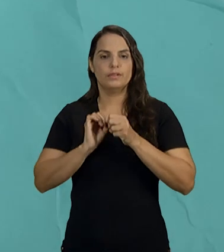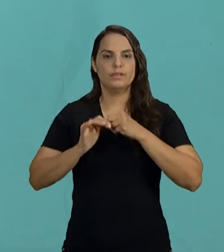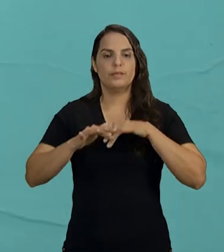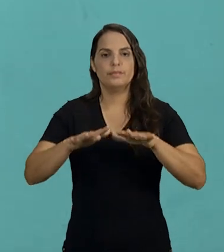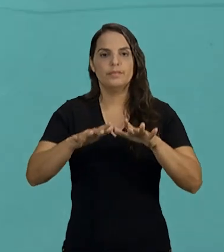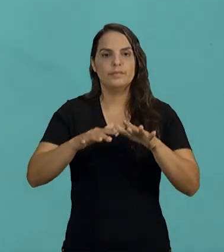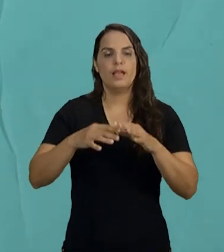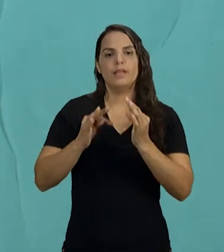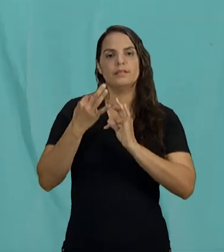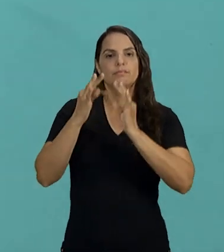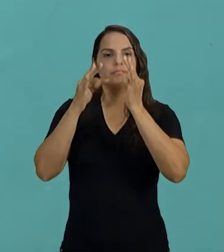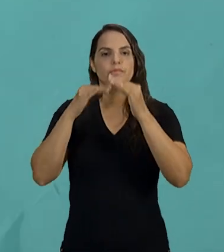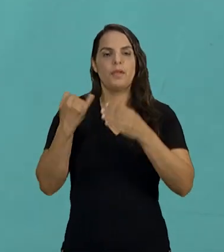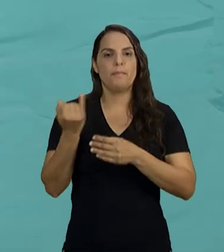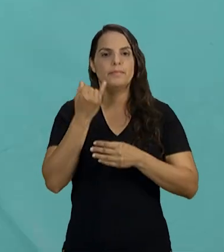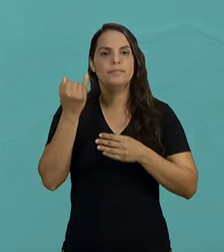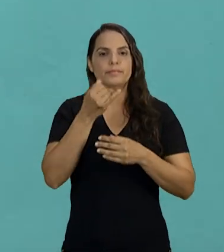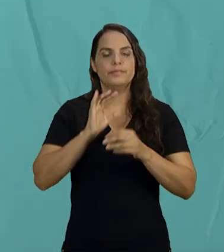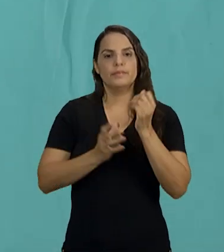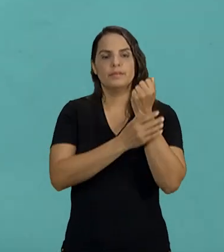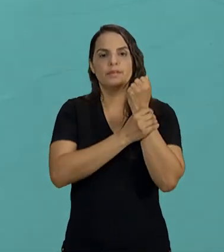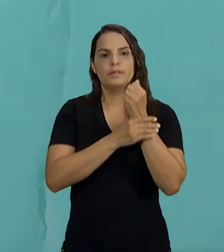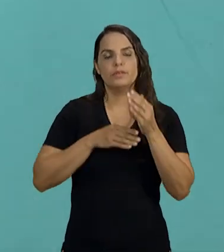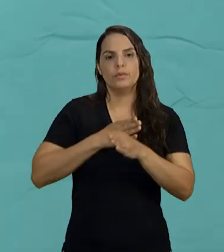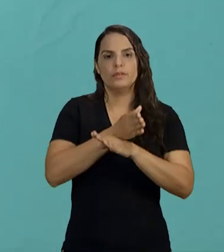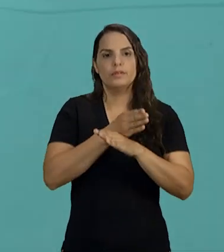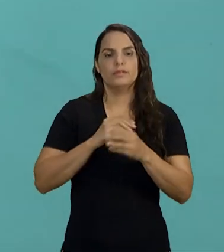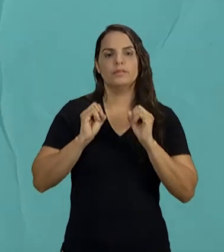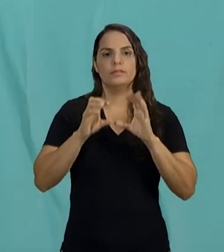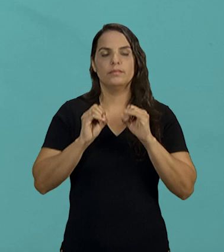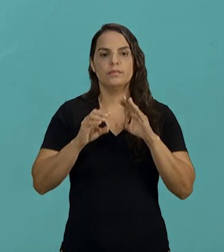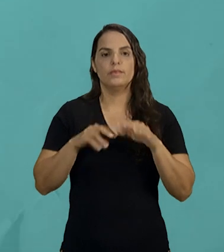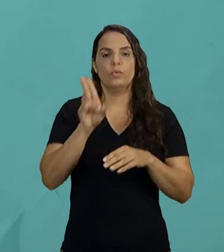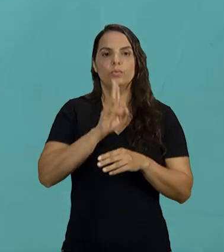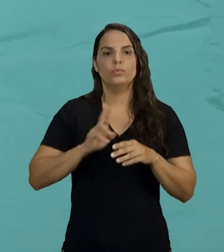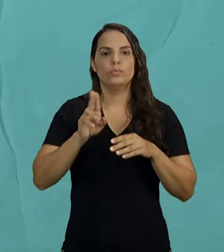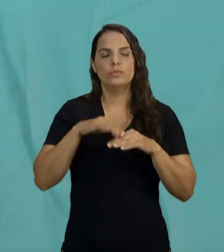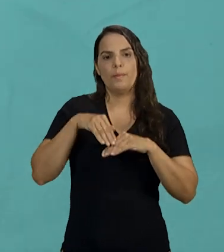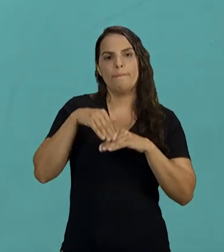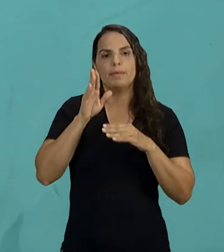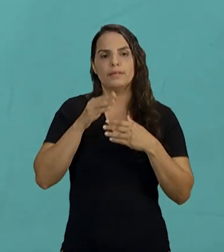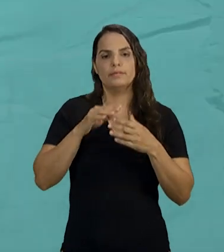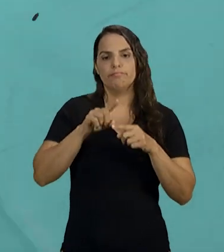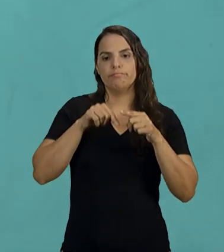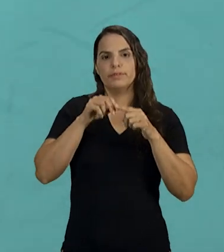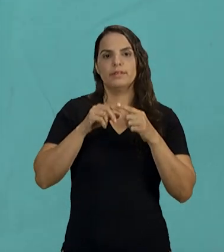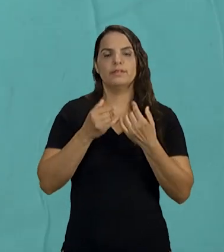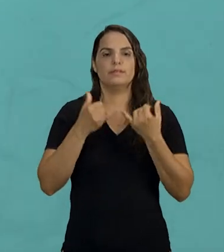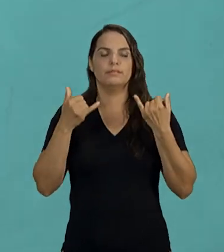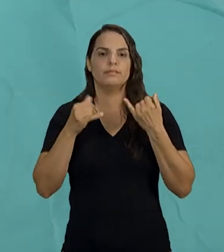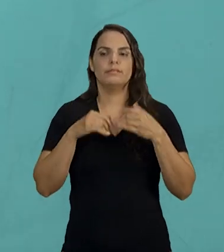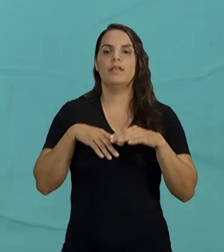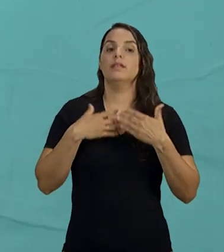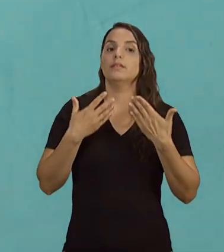contexto da pandemia, as tecnologias foram essenciais para garantir o acesso à educação. E o uso delas vai muito além de